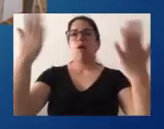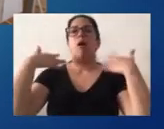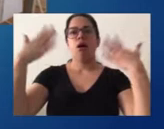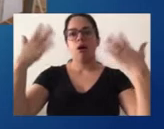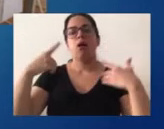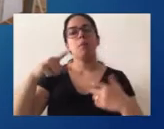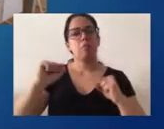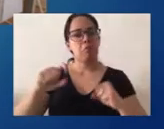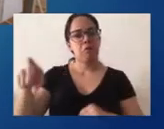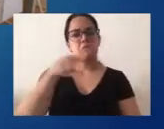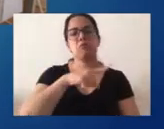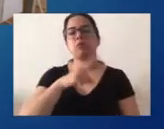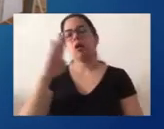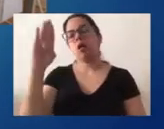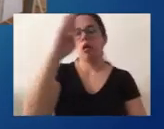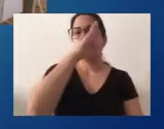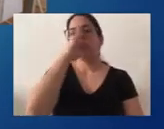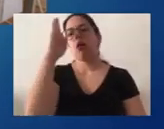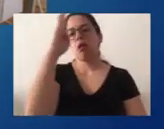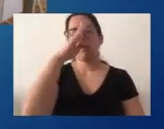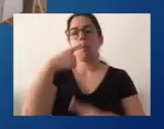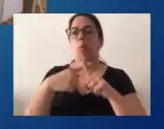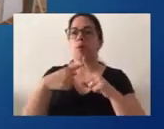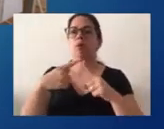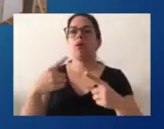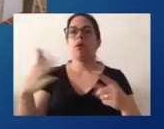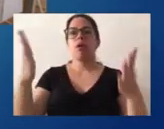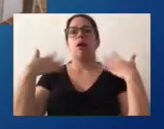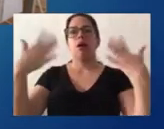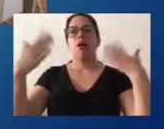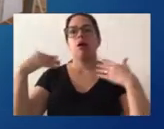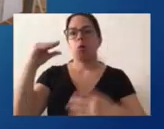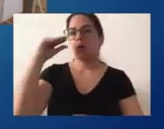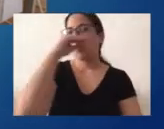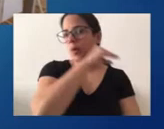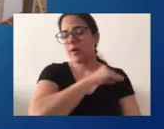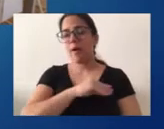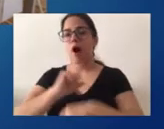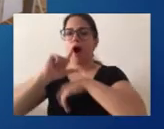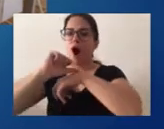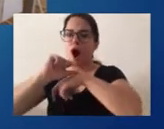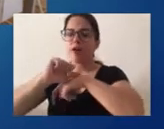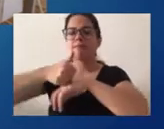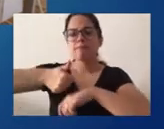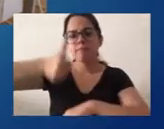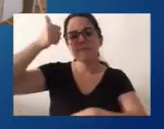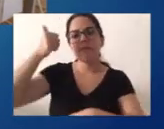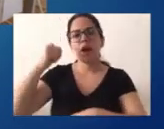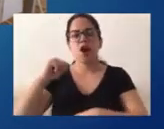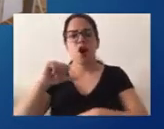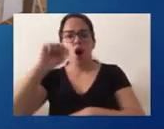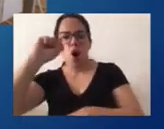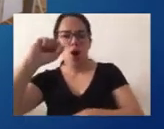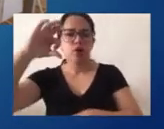vir a passar mal. Então, o risco físico, né, gerado aí pelo calor, tem que estar sempre bem atento devido às consequências